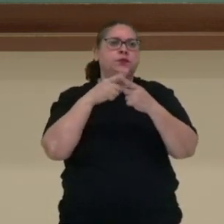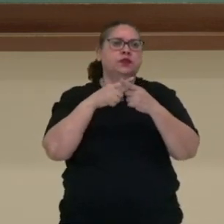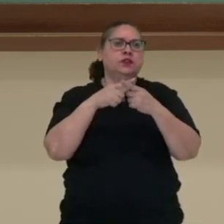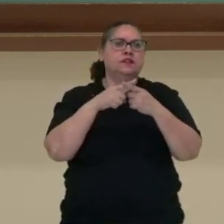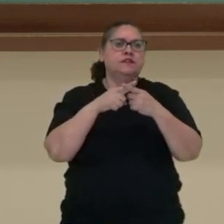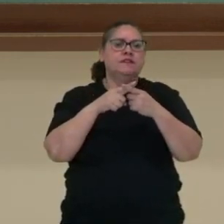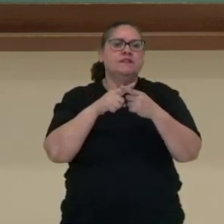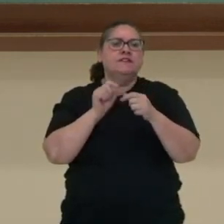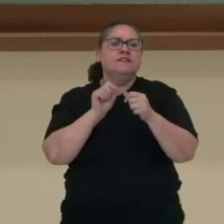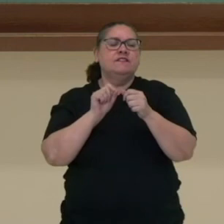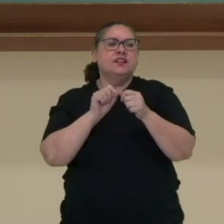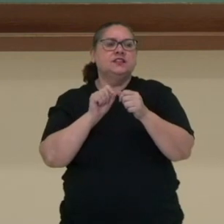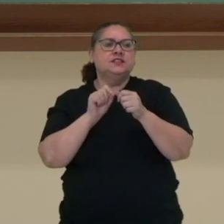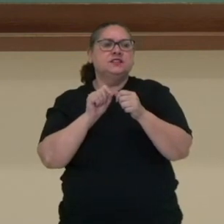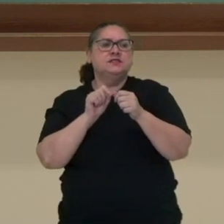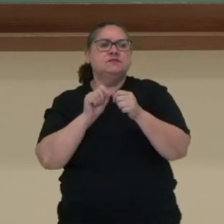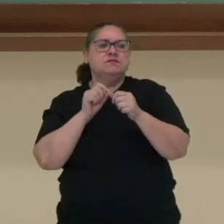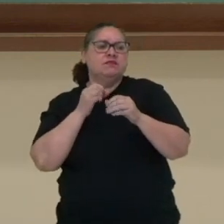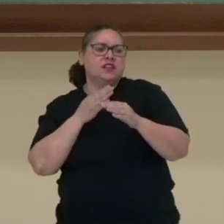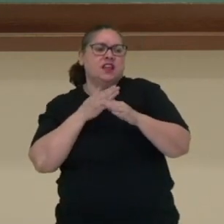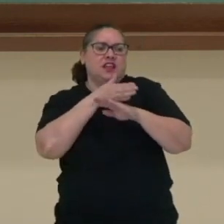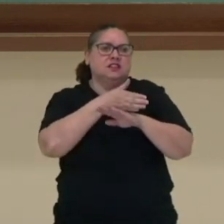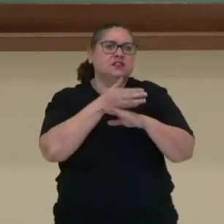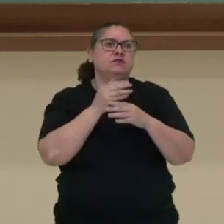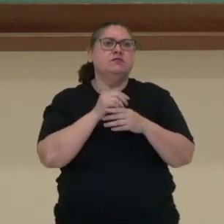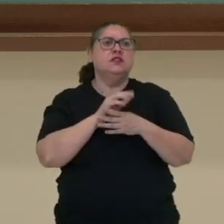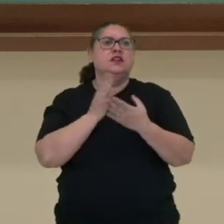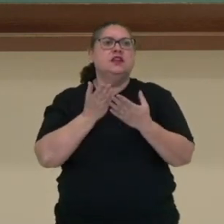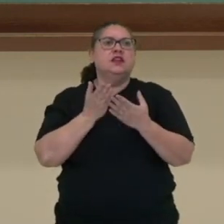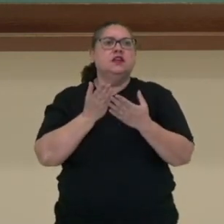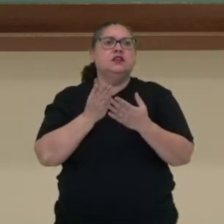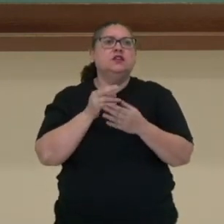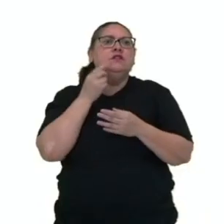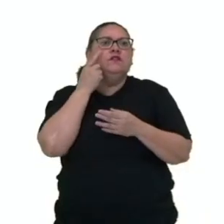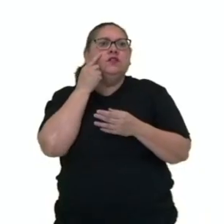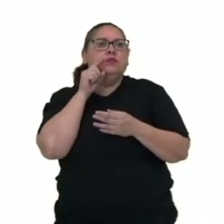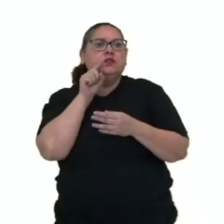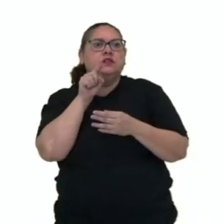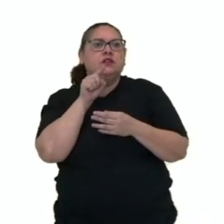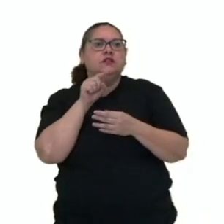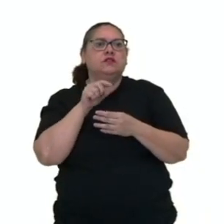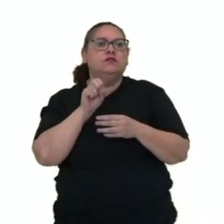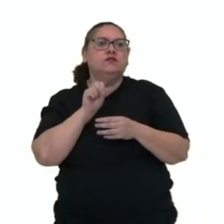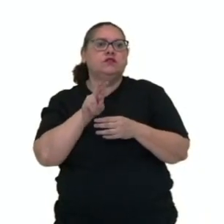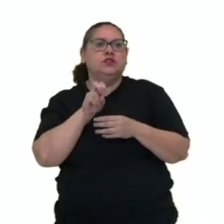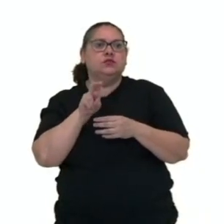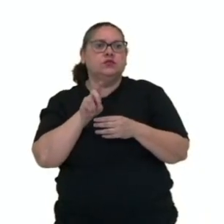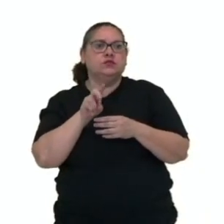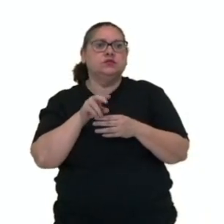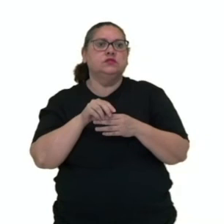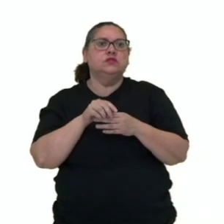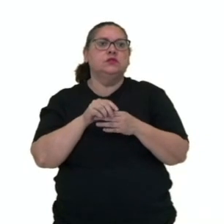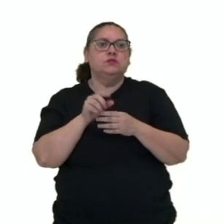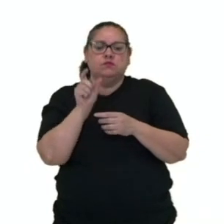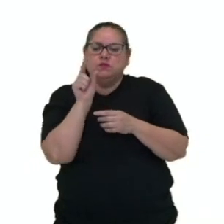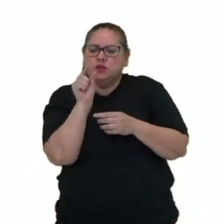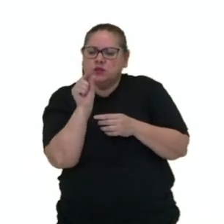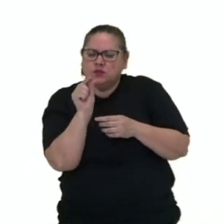causa violações aí na célula. Então, vimos nesta aula vírus, que